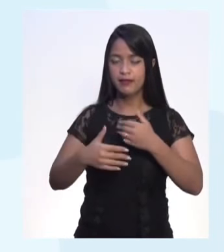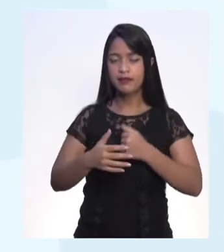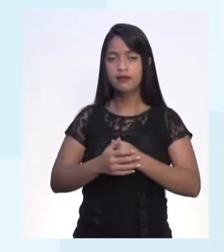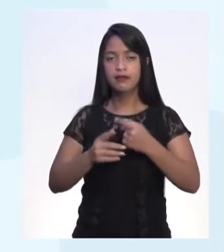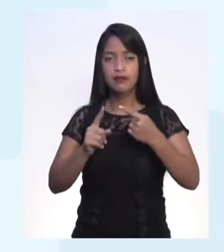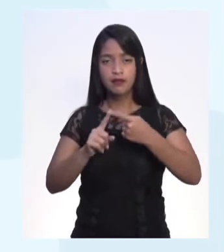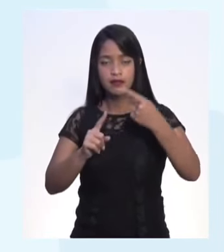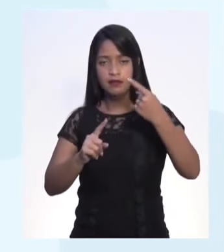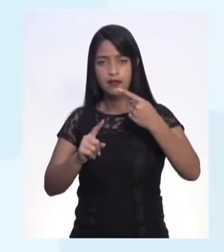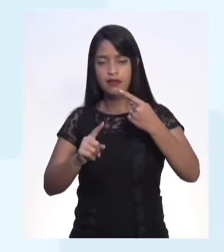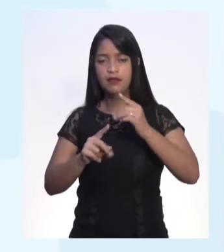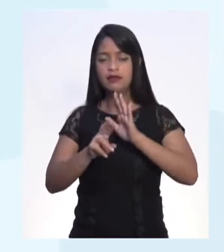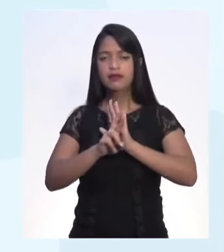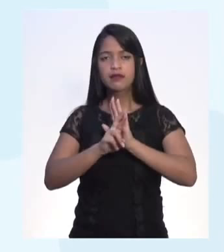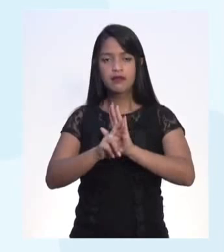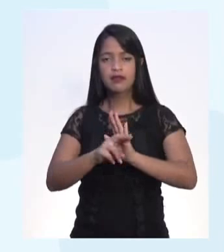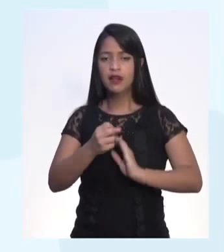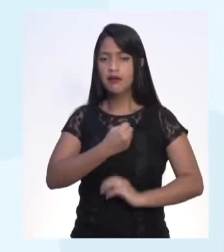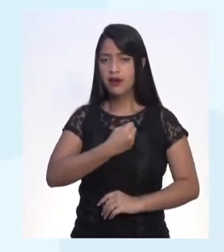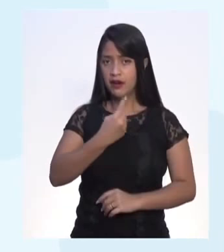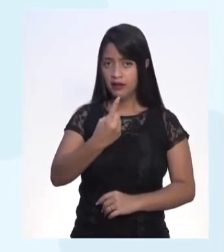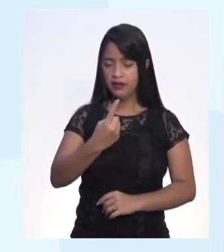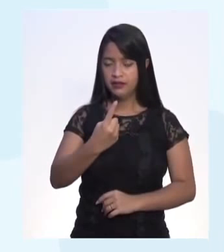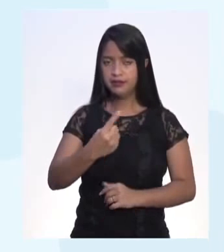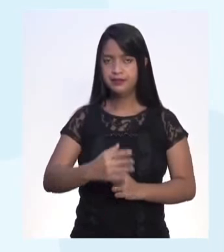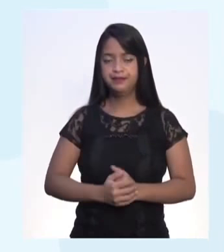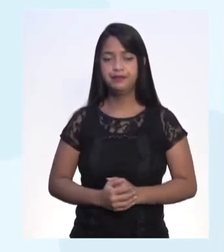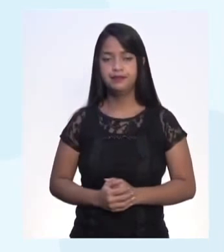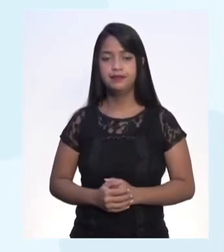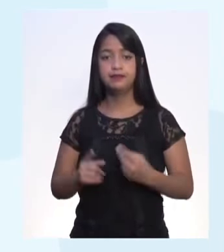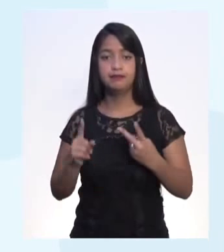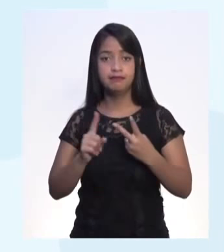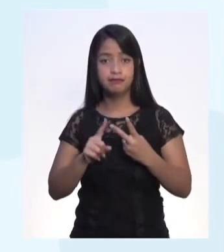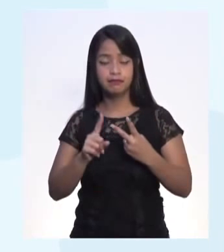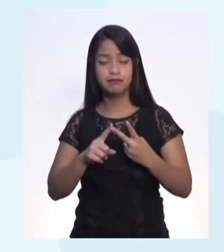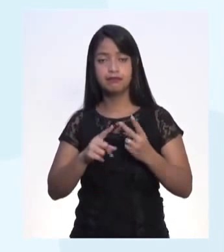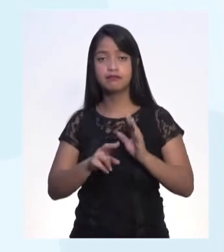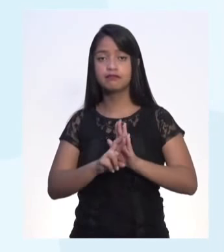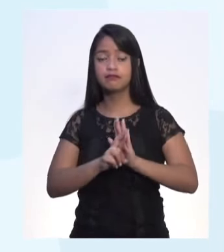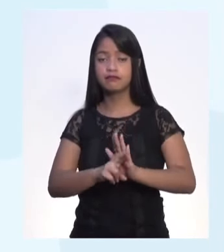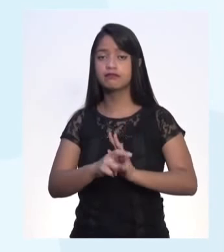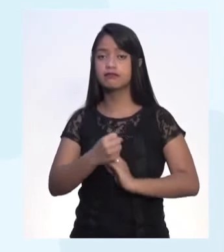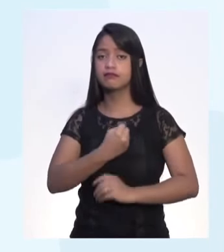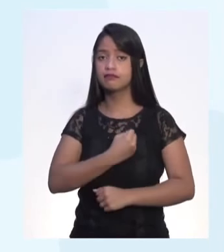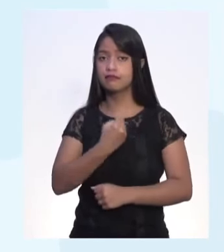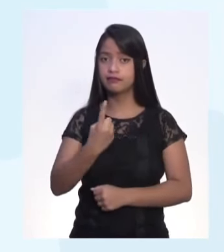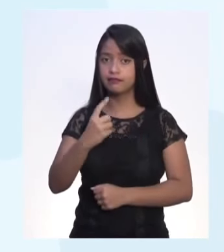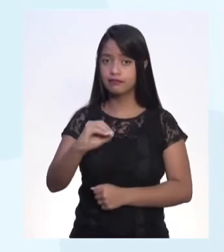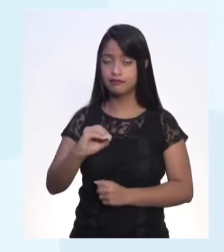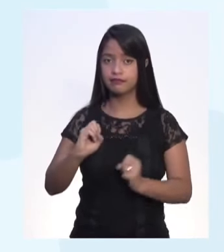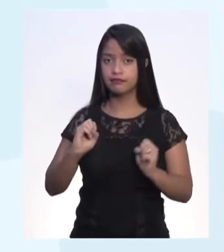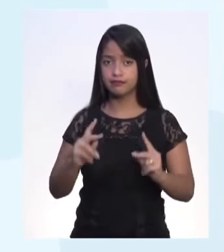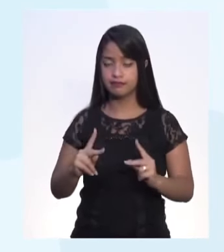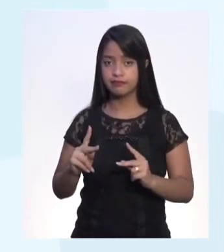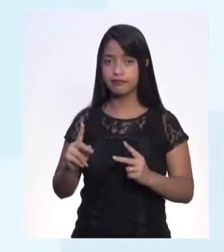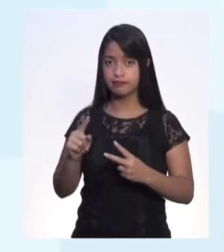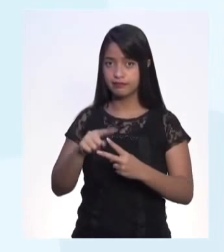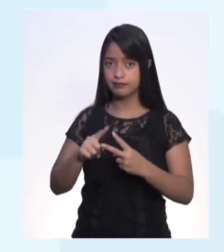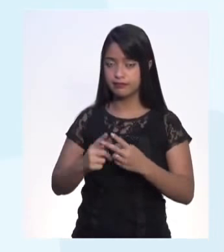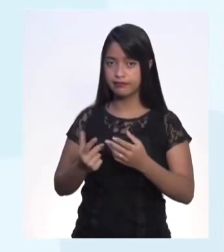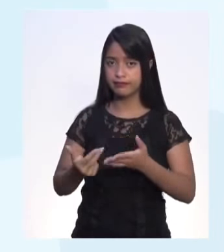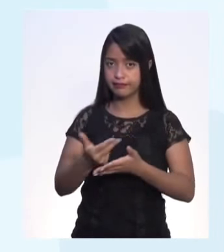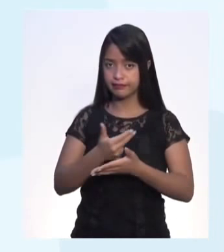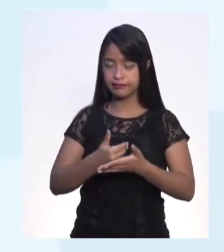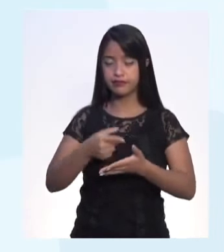símbolo representando o e outros símbolos representando o 10 também com base nesses dois símbolos